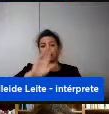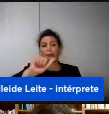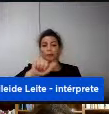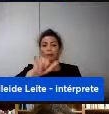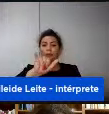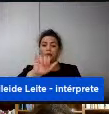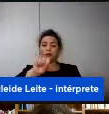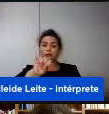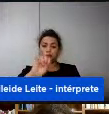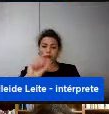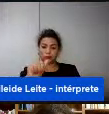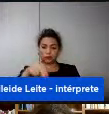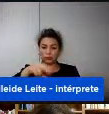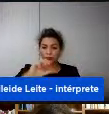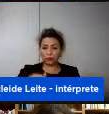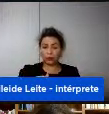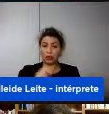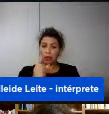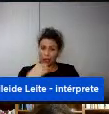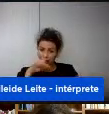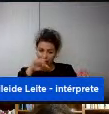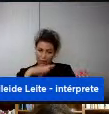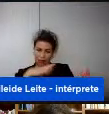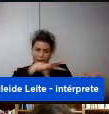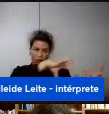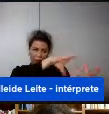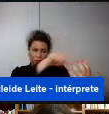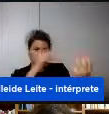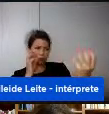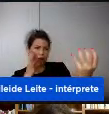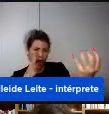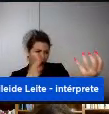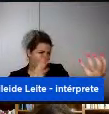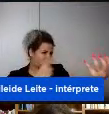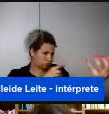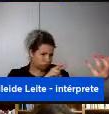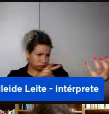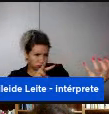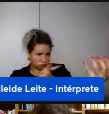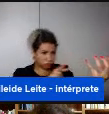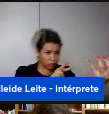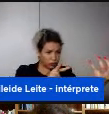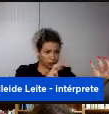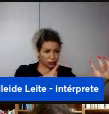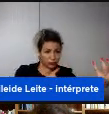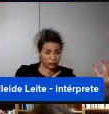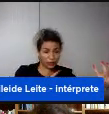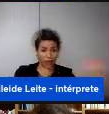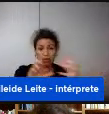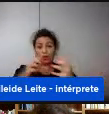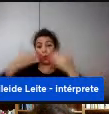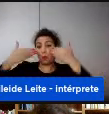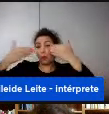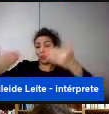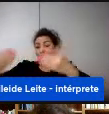Eu tenho um mundo para observar, eu tenho um modelo interno desse